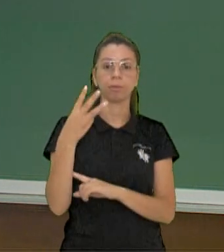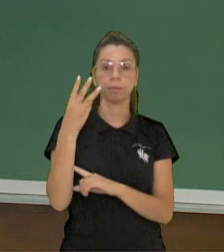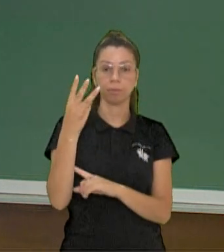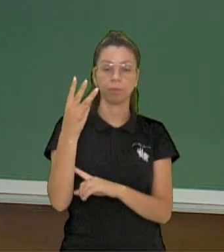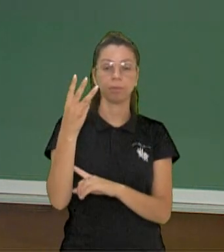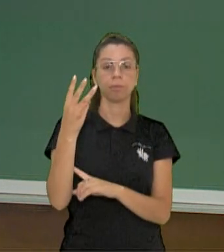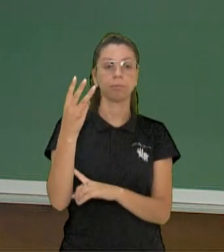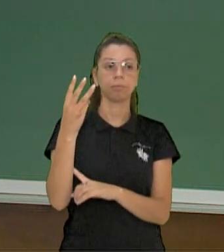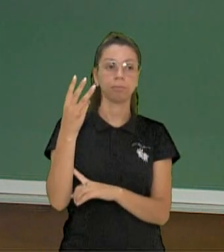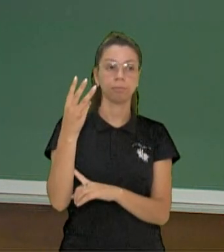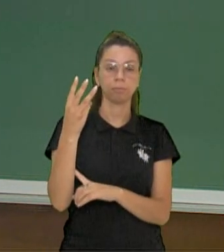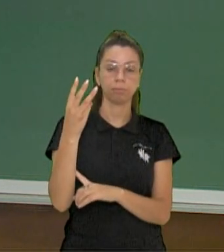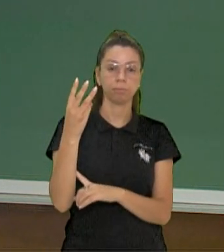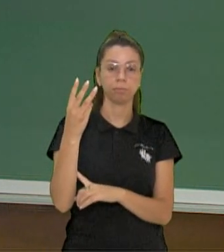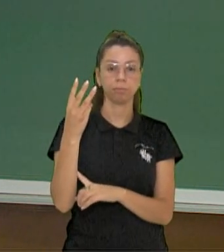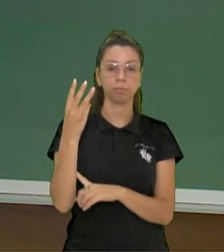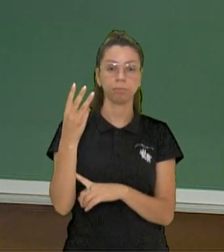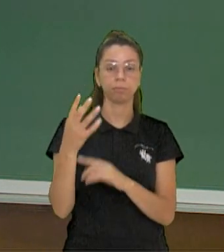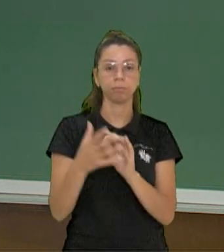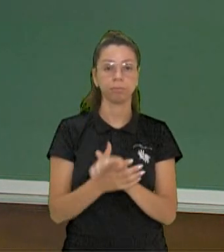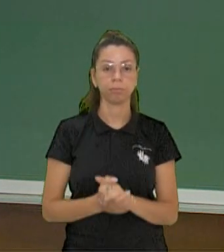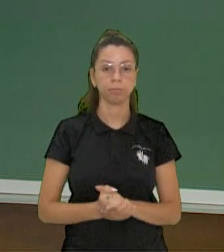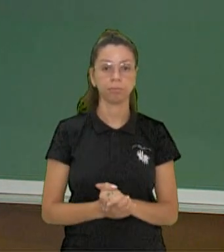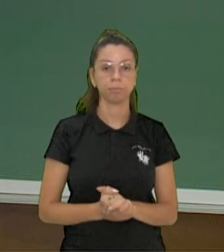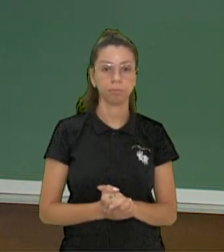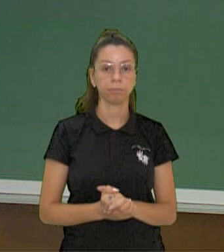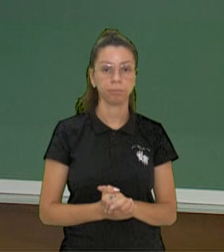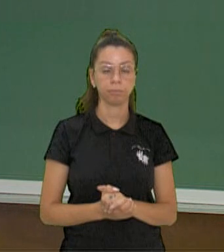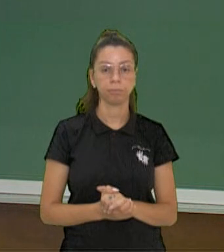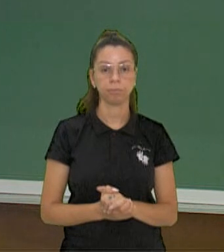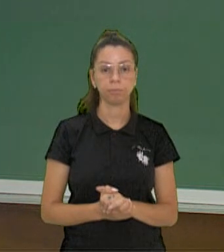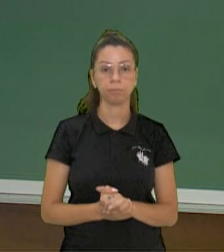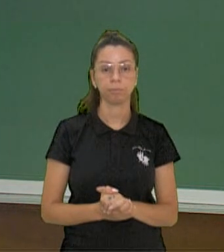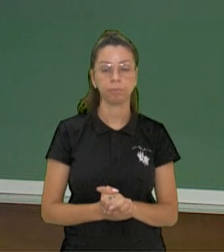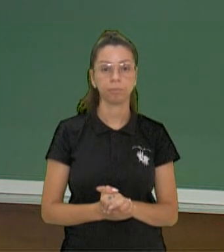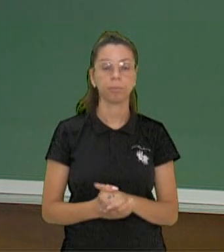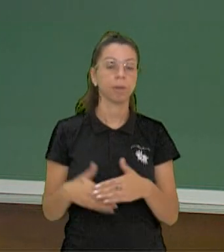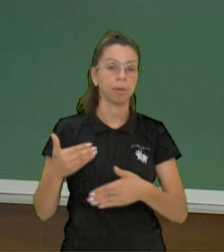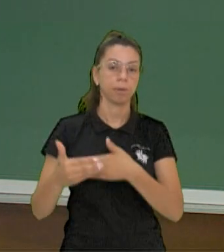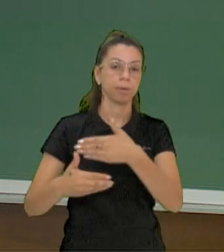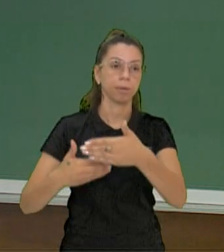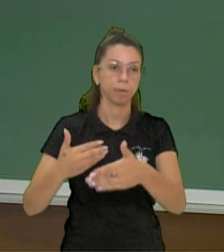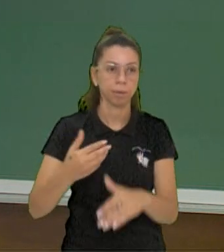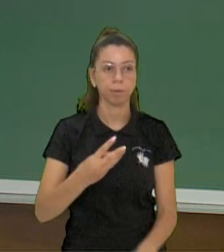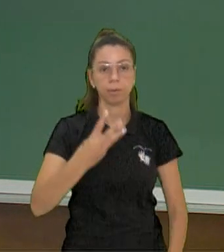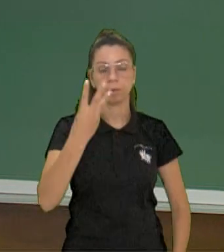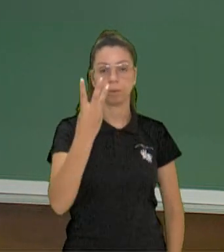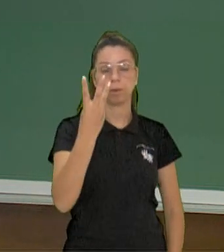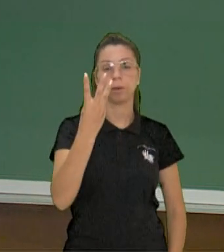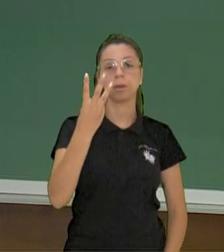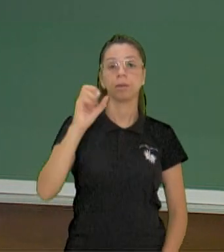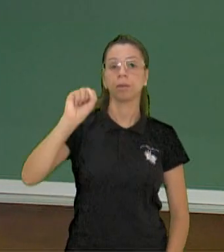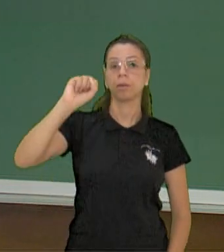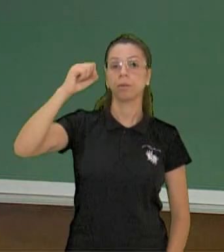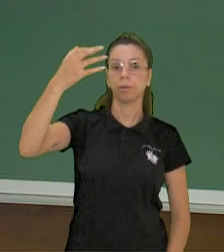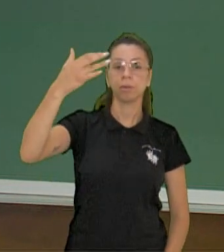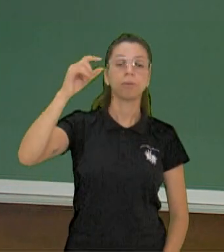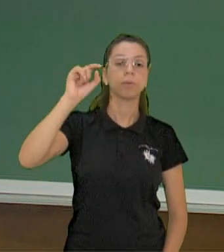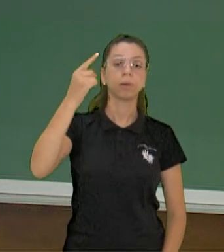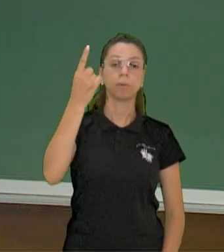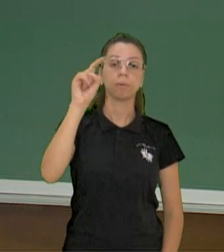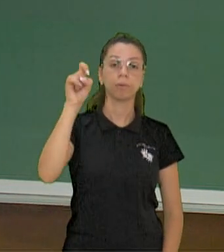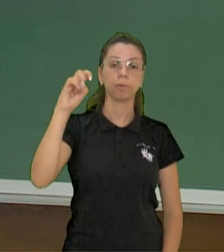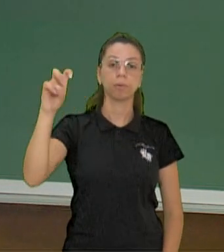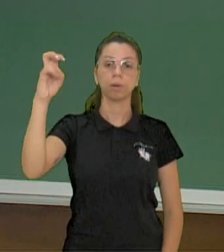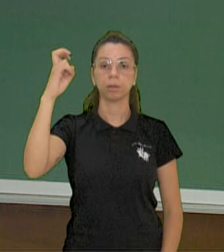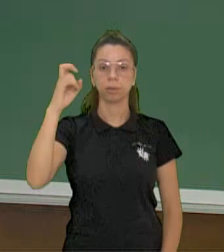multiplicação, né? O coeficiente aqui de reprodução que a gente fala. 3 elevado ao 1,5 elevado a t, vezes t.